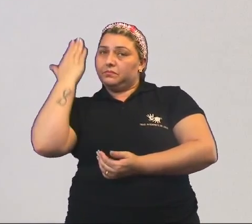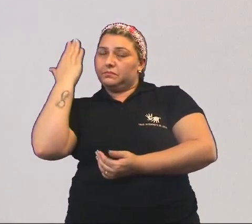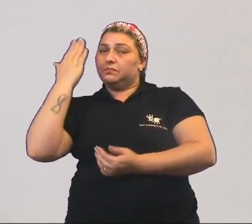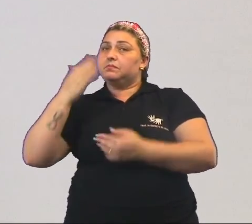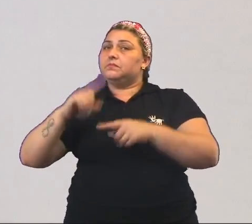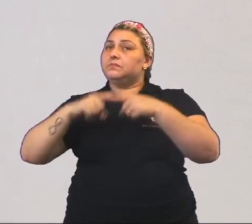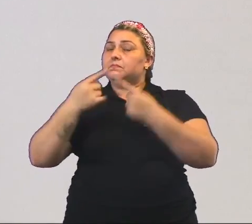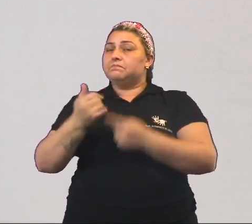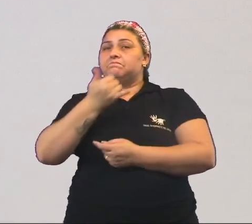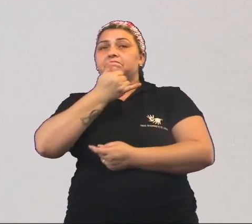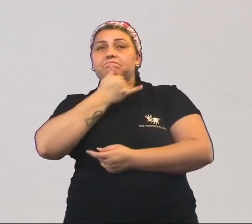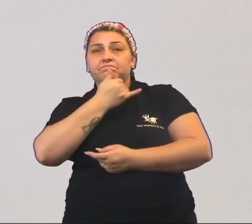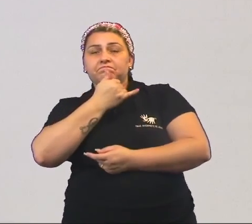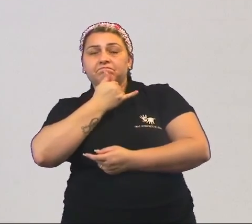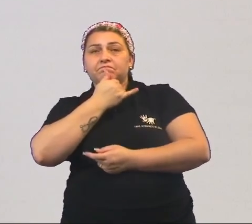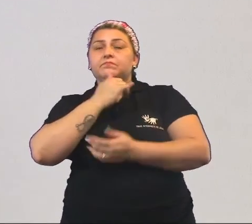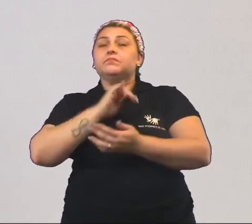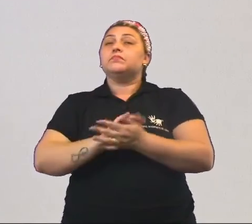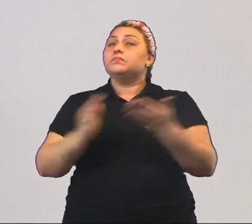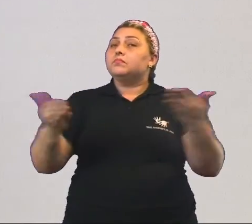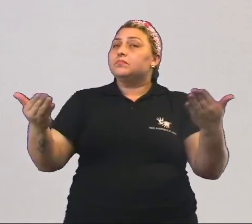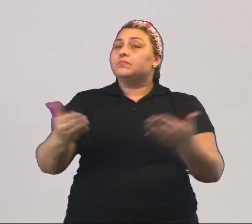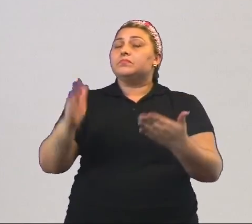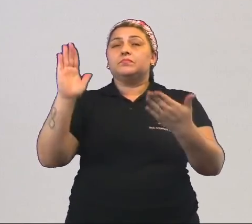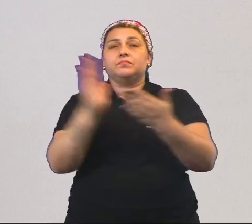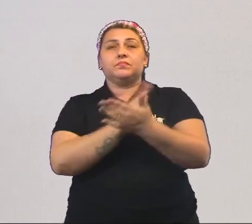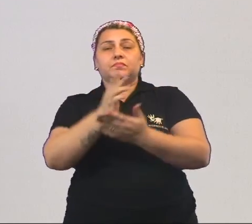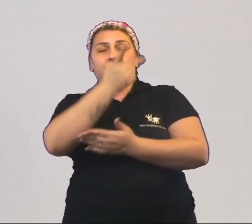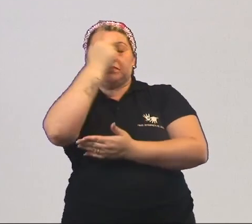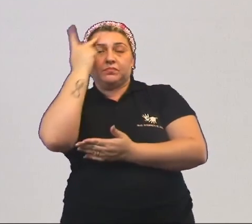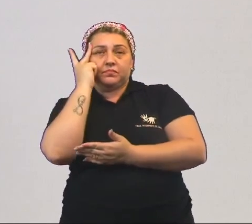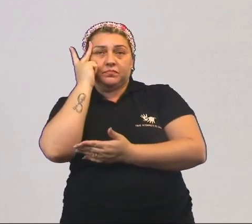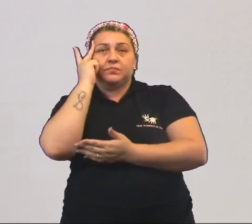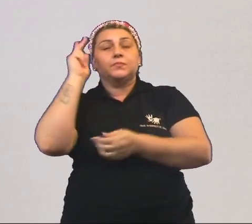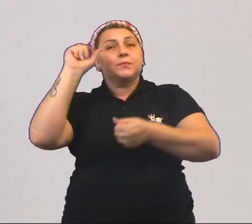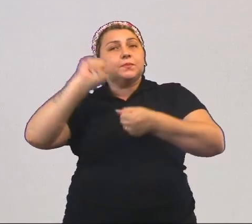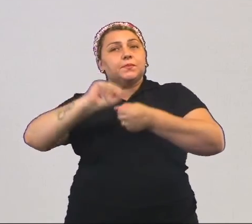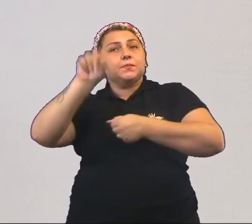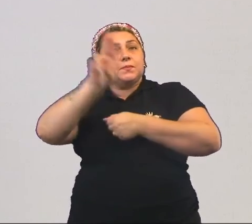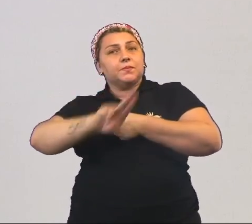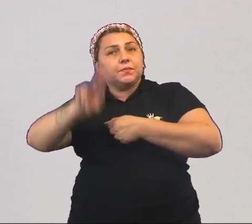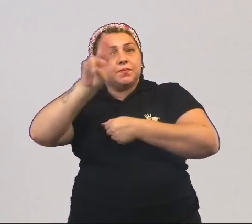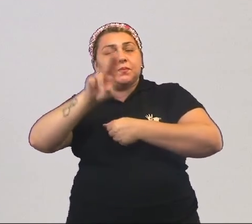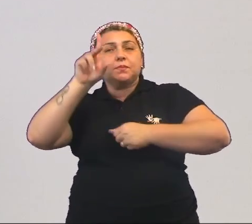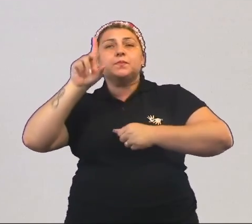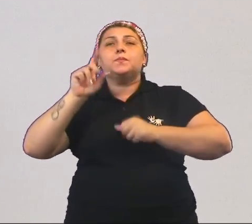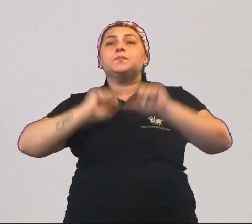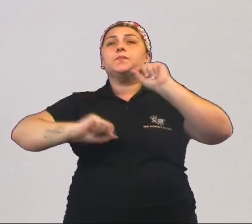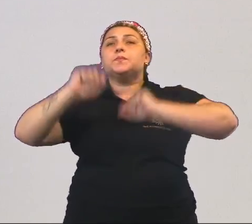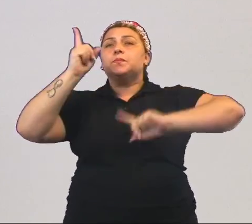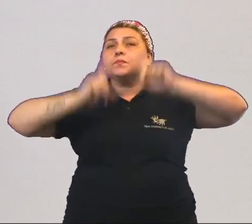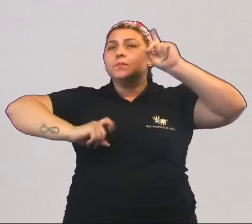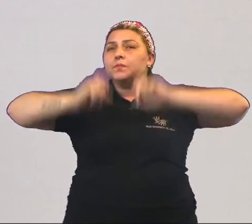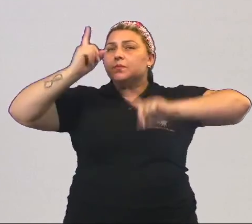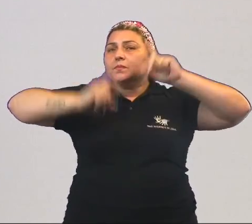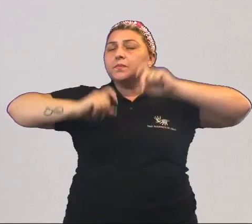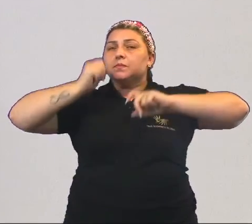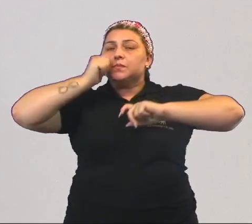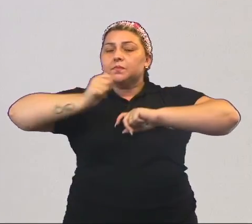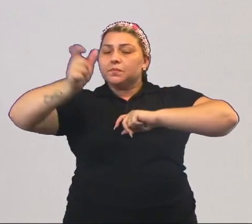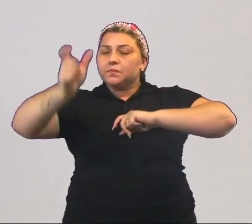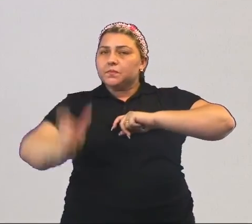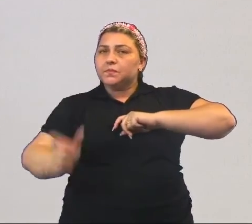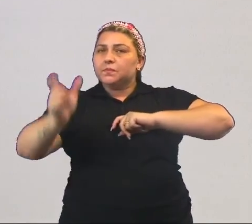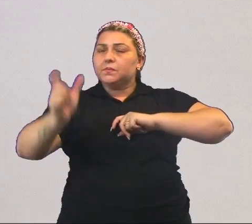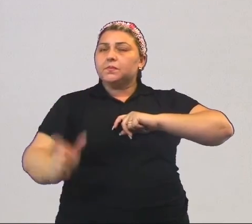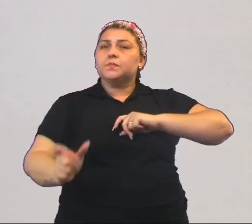mas infelizmente, na atualidade, algumas pessoas ainda fazem o uso da expressão para poder designar as mulheres,